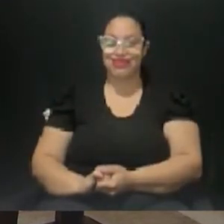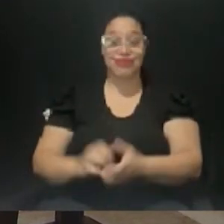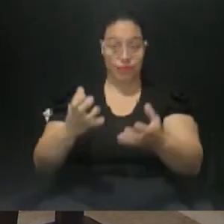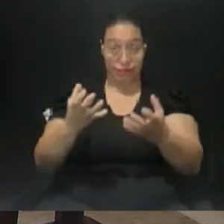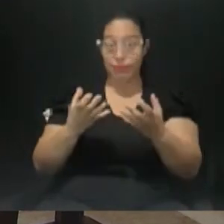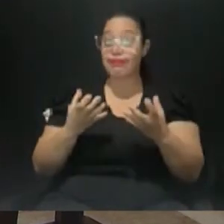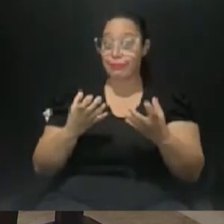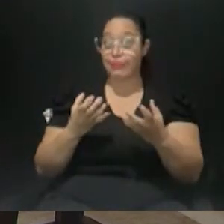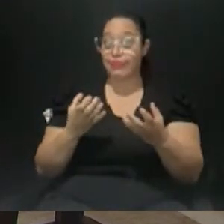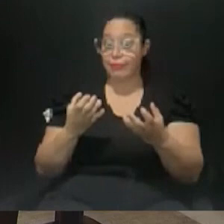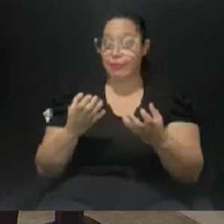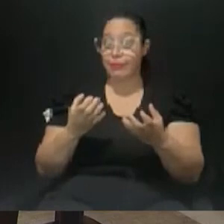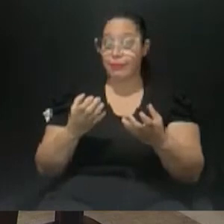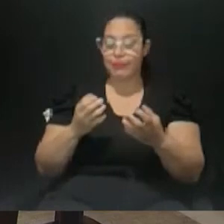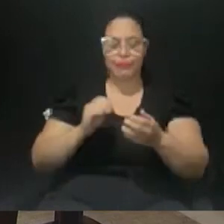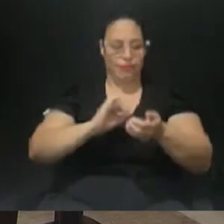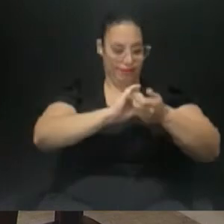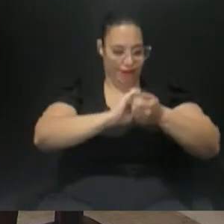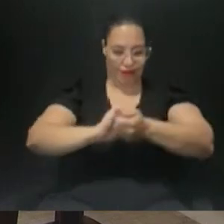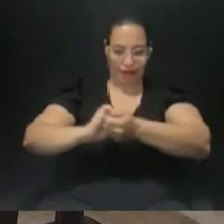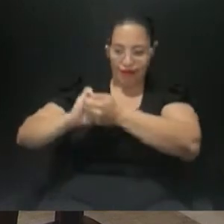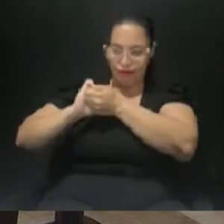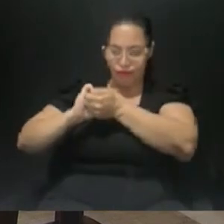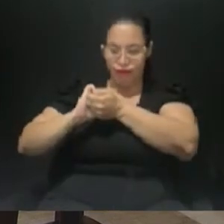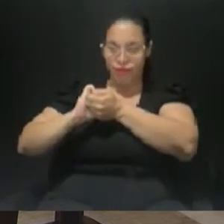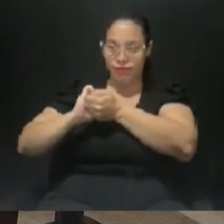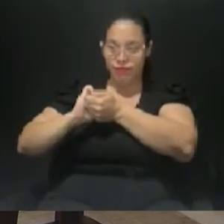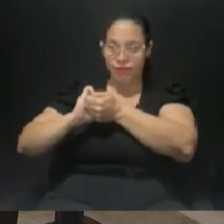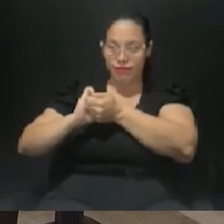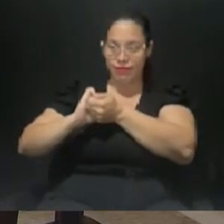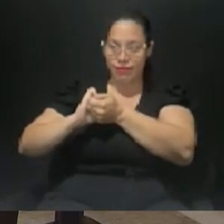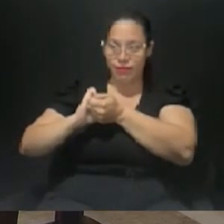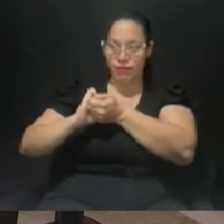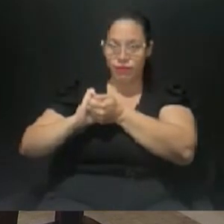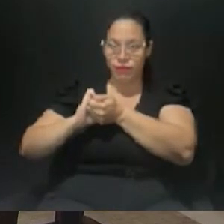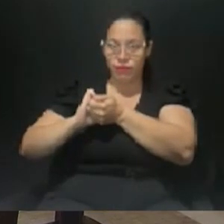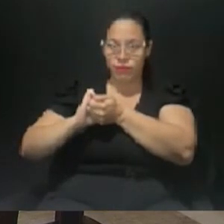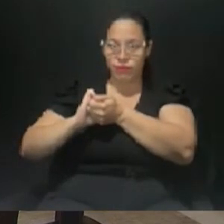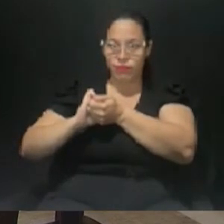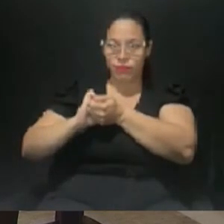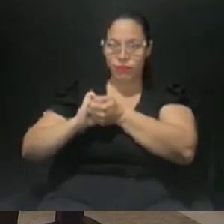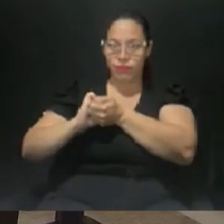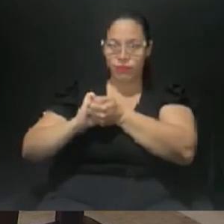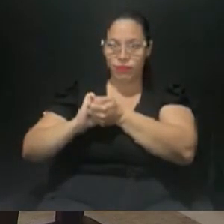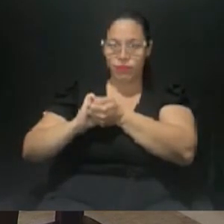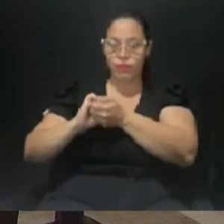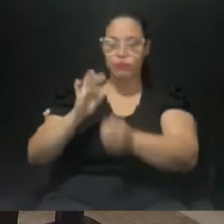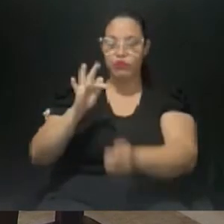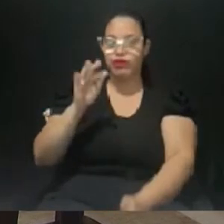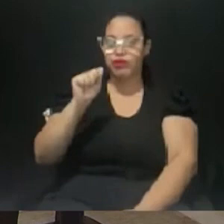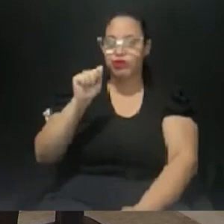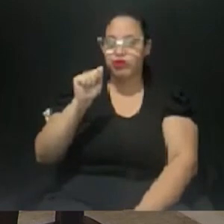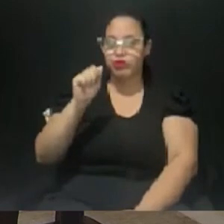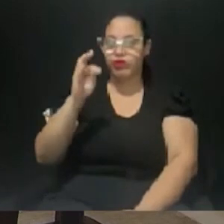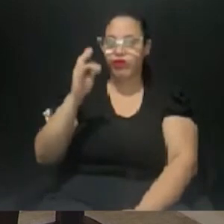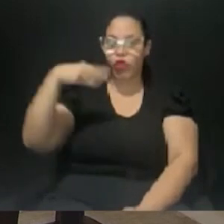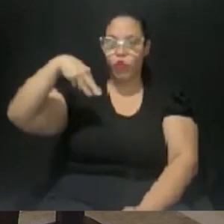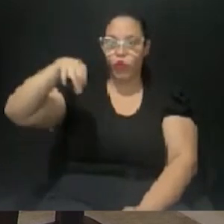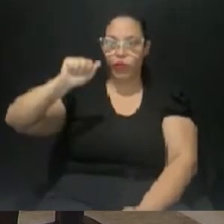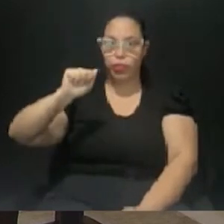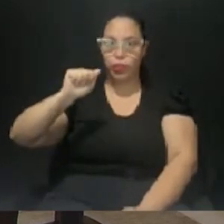Quero cumprimentar aqui formalmente, né? Primeiro, a Fátima Silva, que